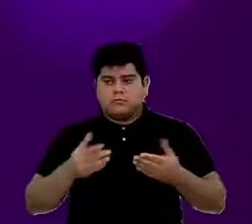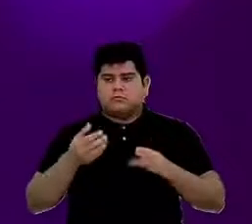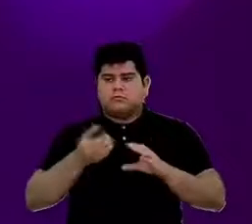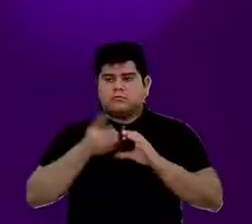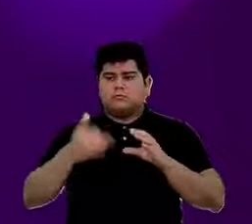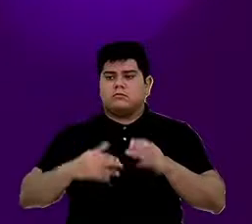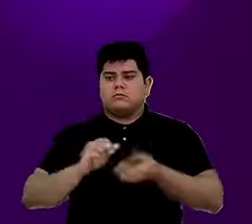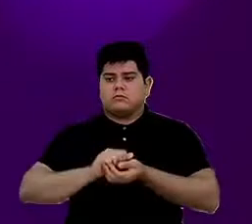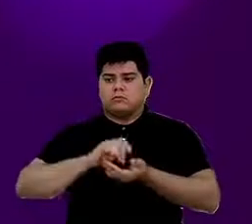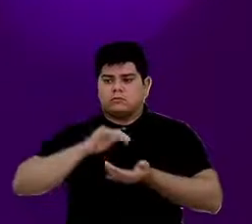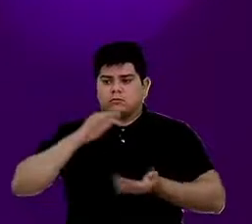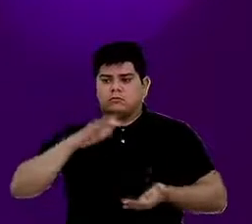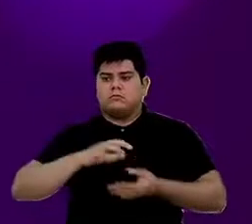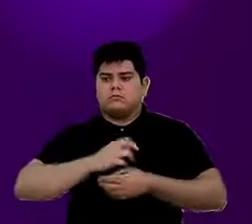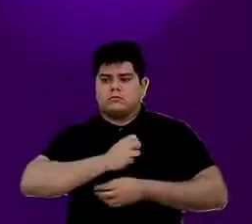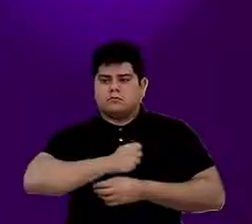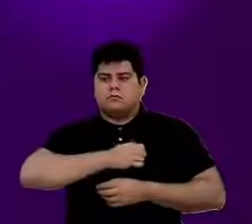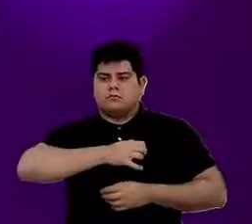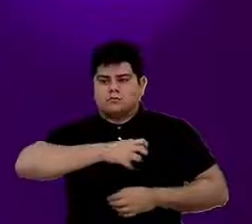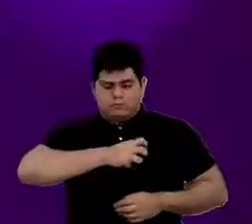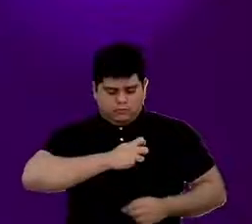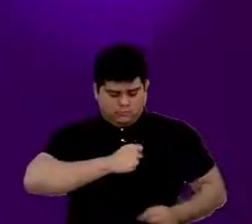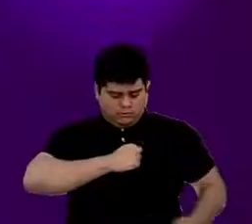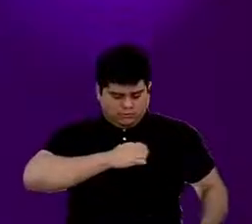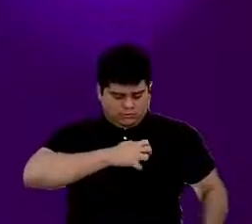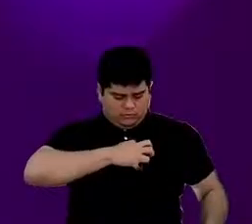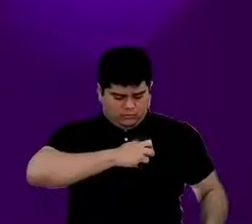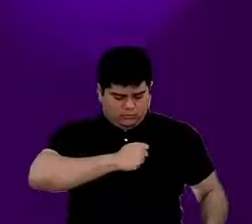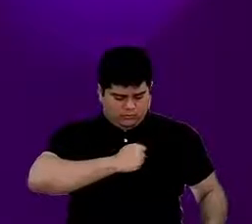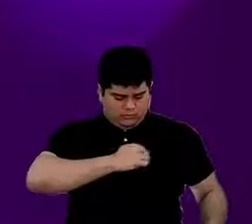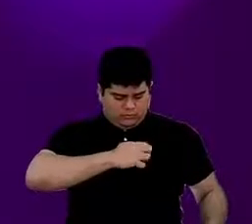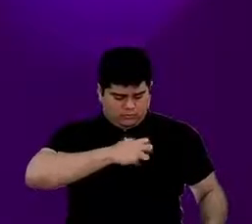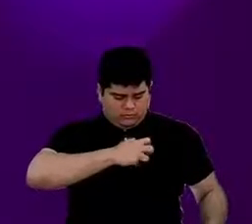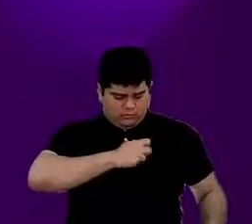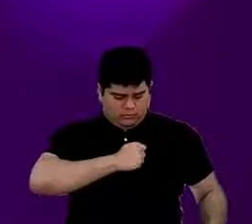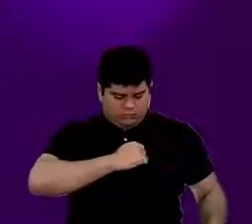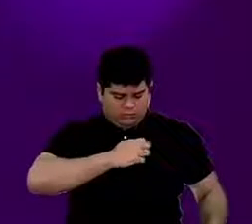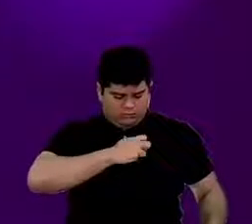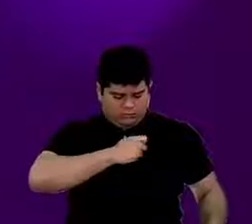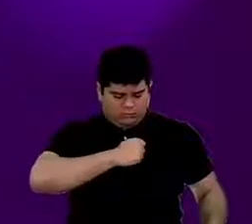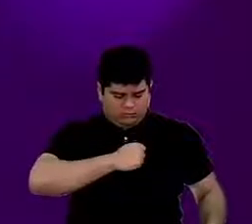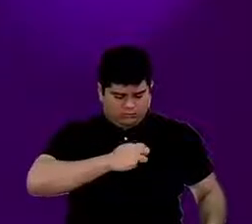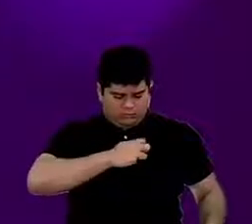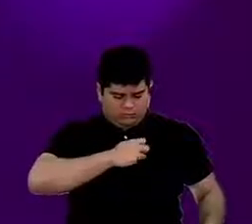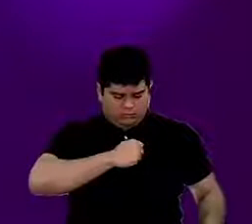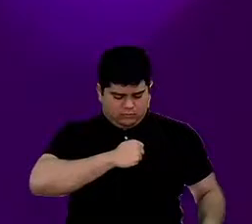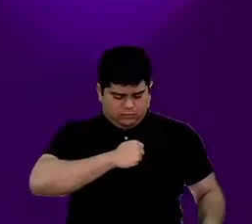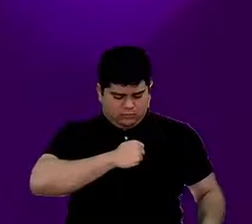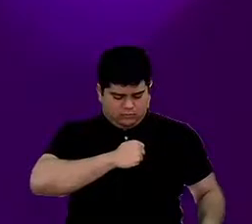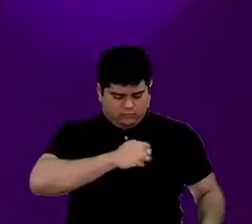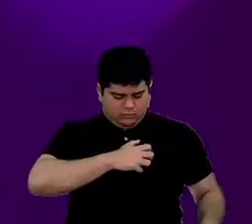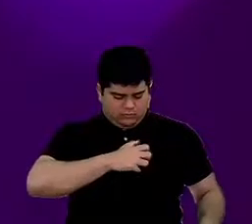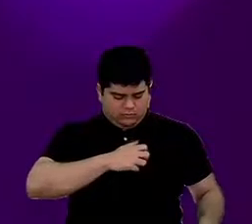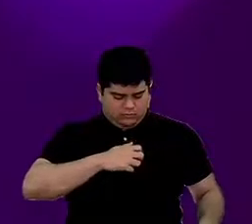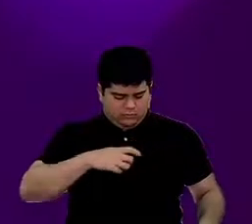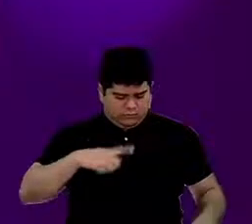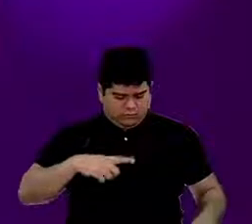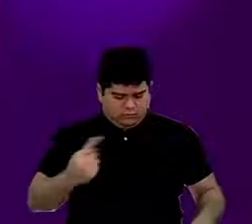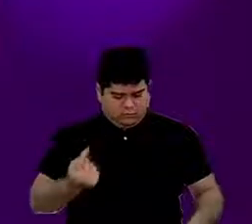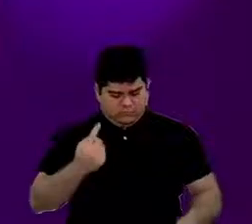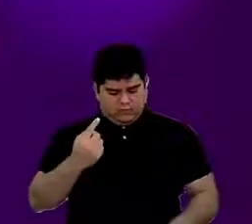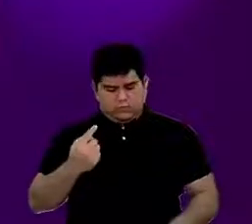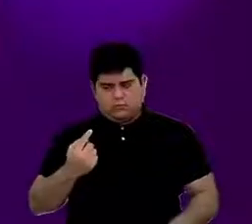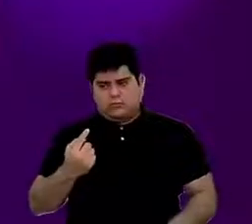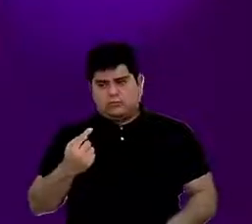volumes e função ventriculares, exibe uma excelente performance para a caracterização tecidual, que é única do método,